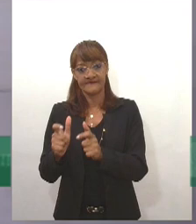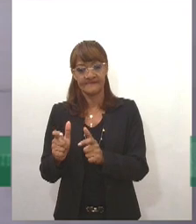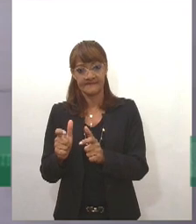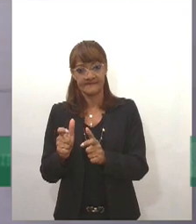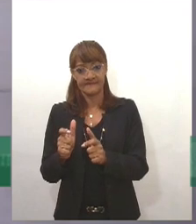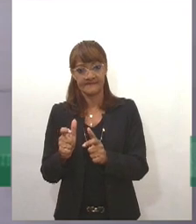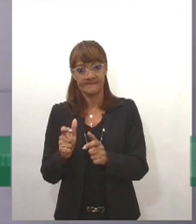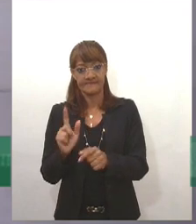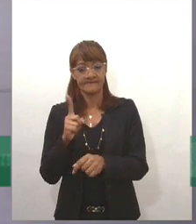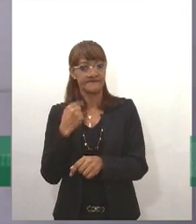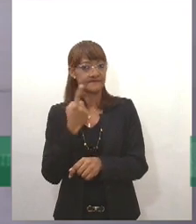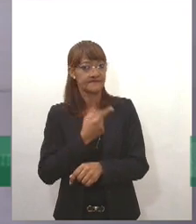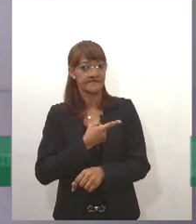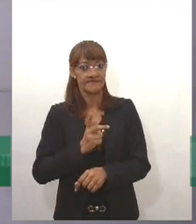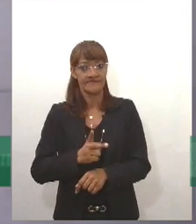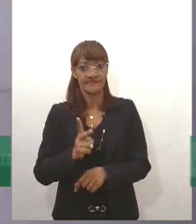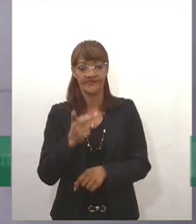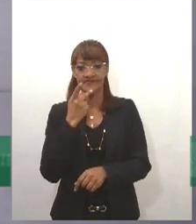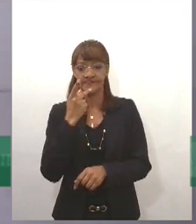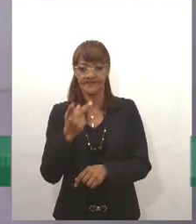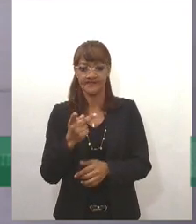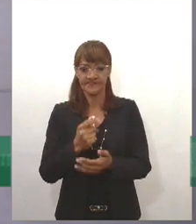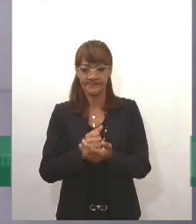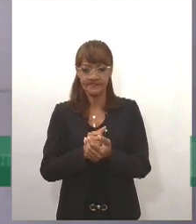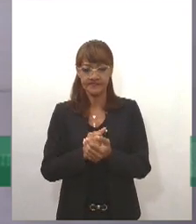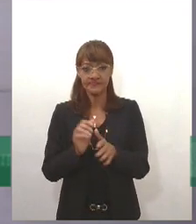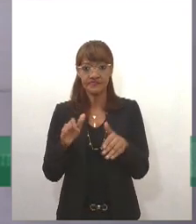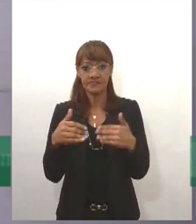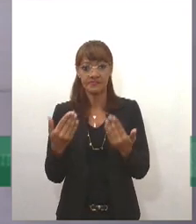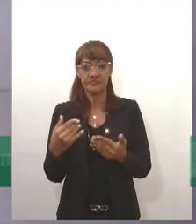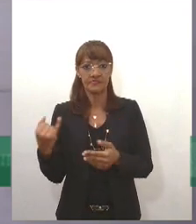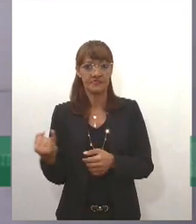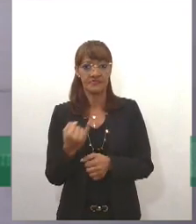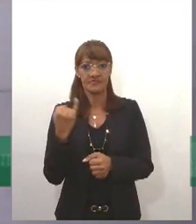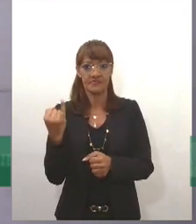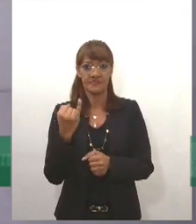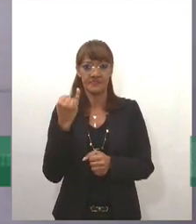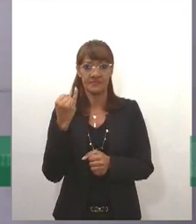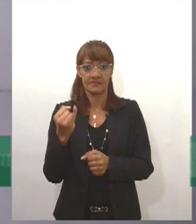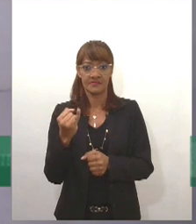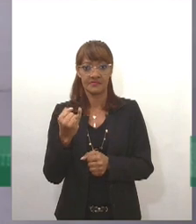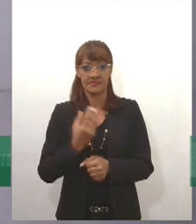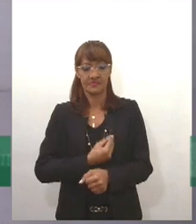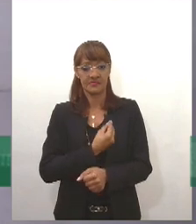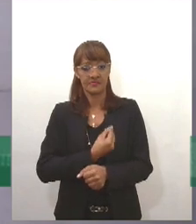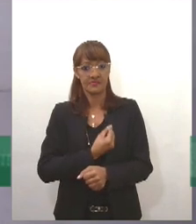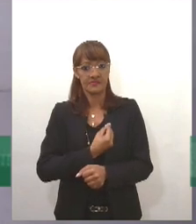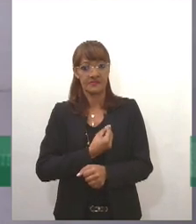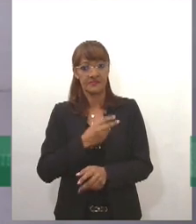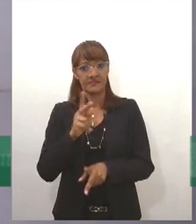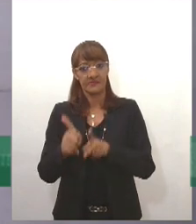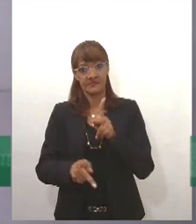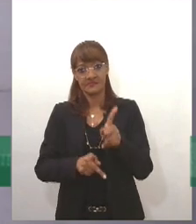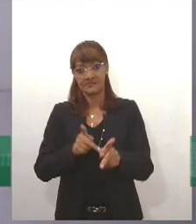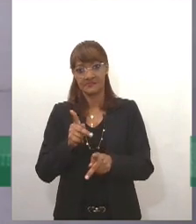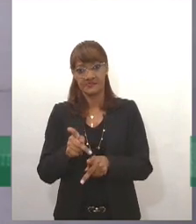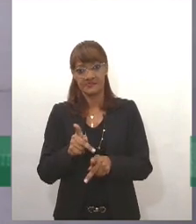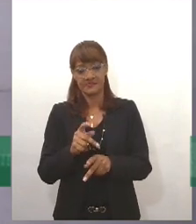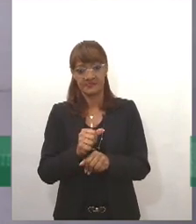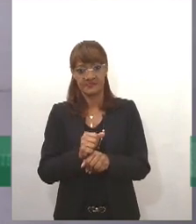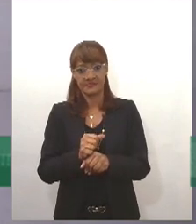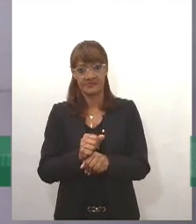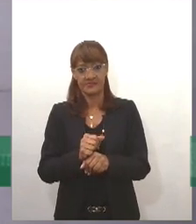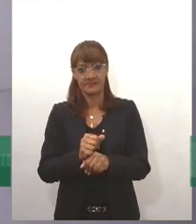fala qual é o assim a importância disso para o dia a dia da população onde é que ela vai sentir essas